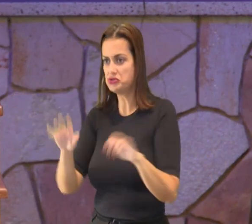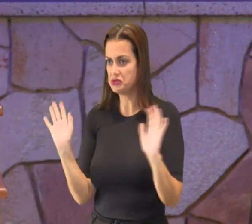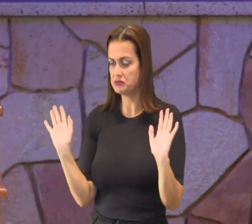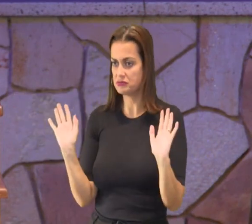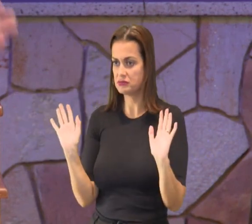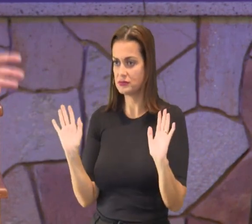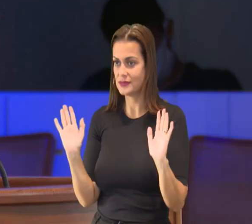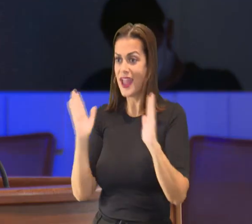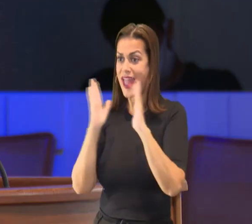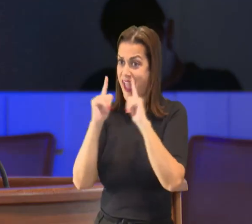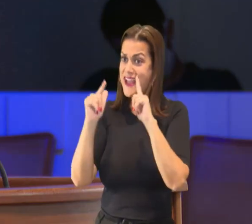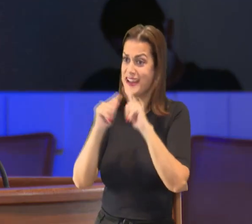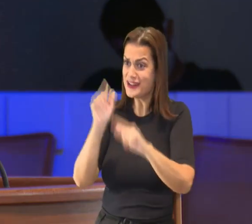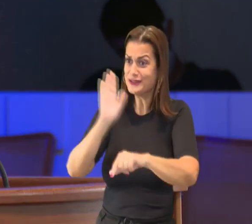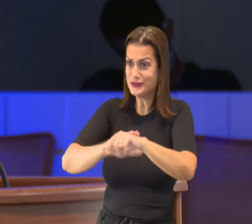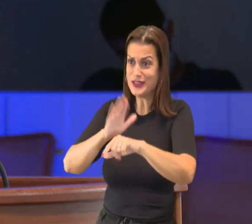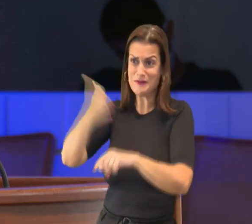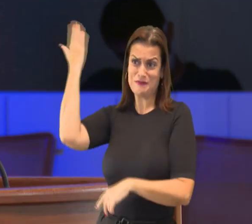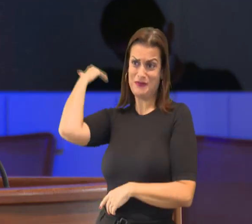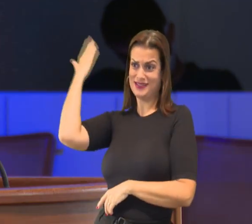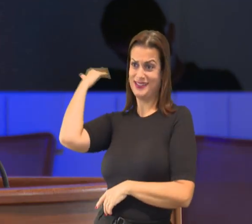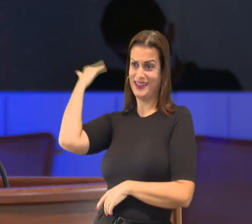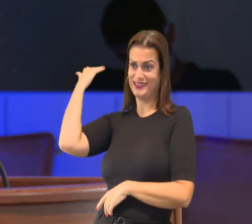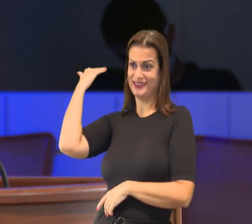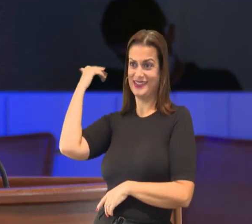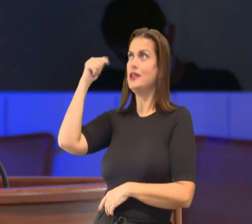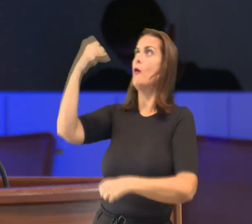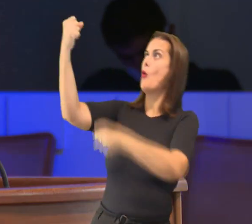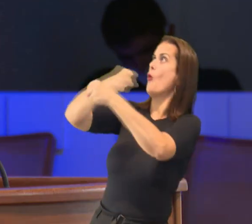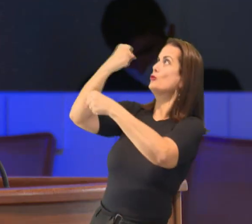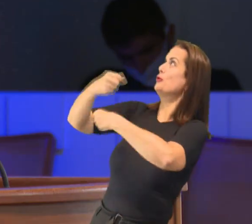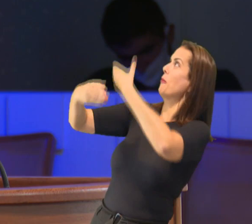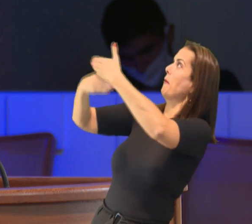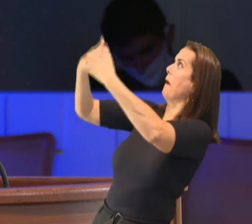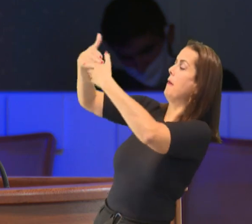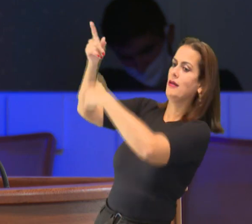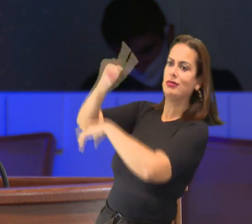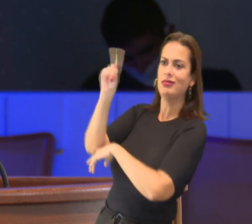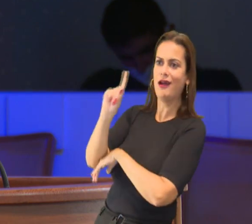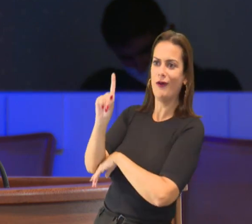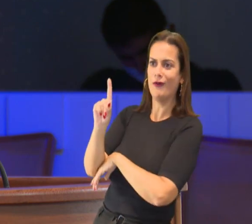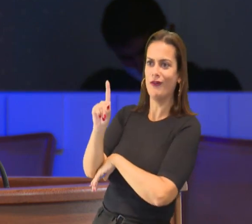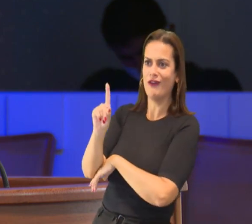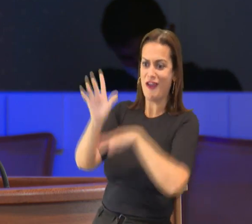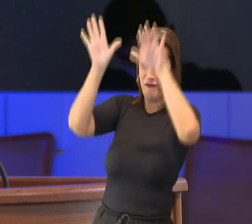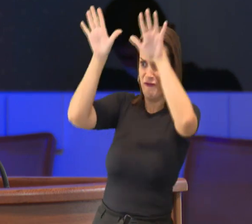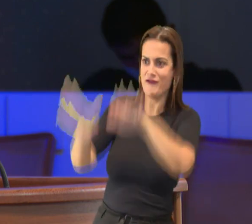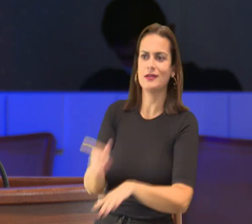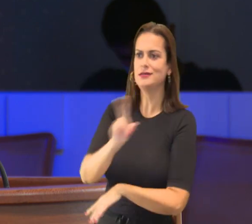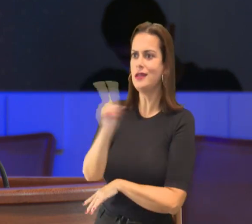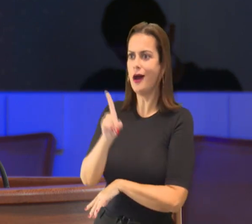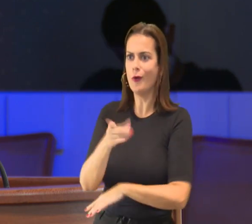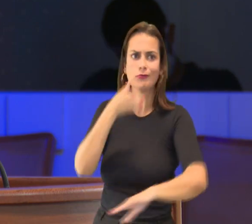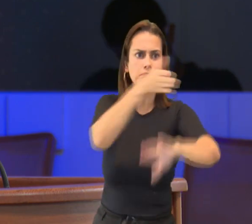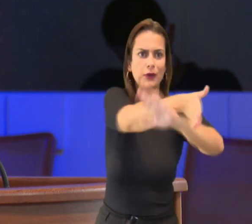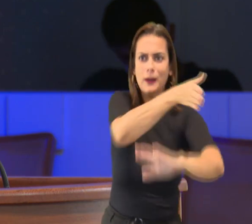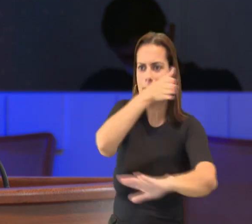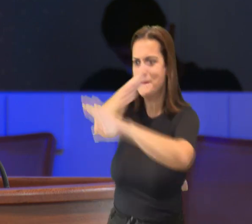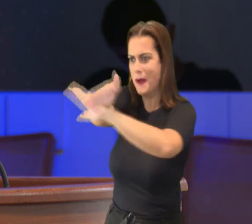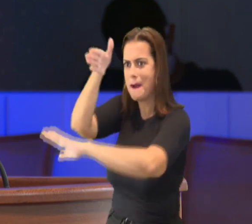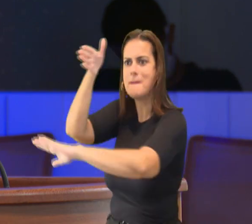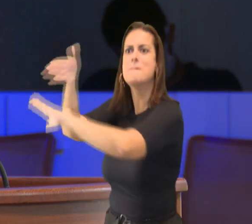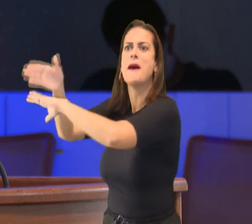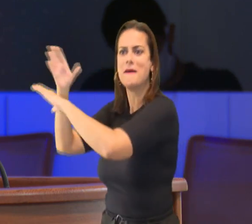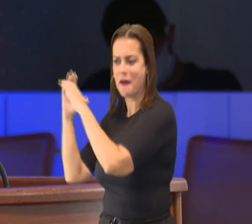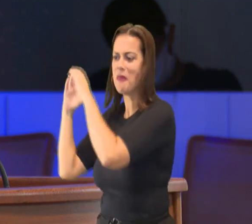É a igreja daquele tempo para eles. Eles tinham um local fixo quando Moisés ia receber.